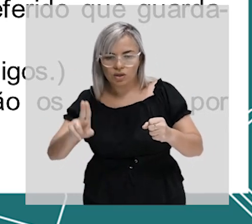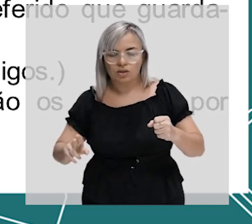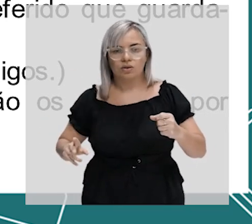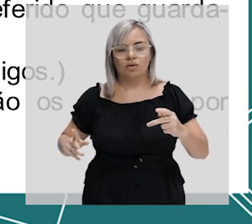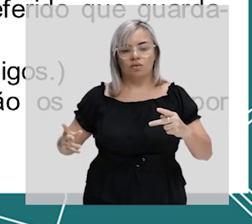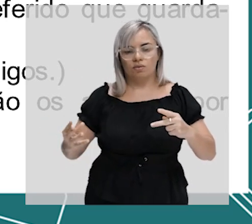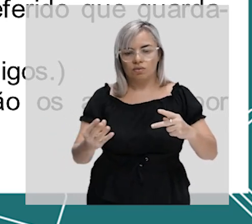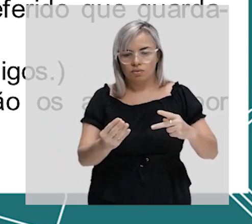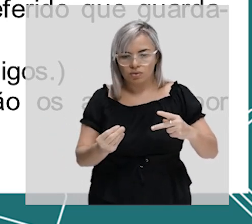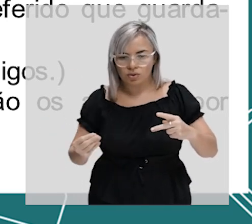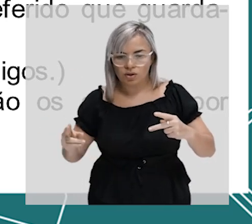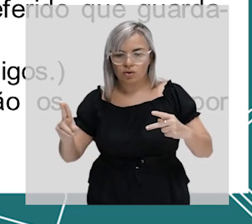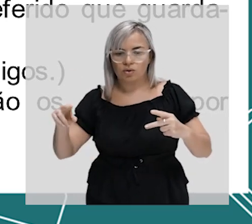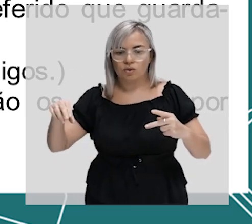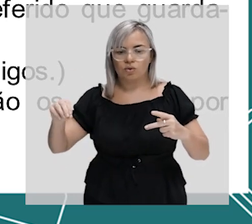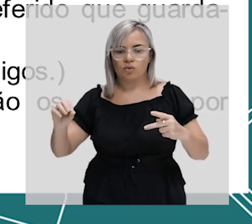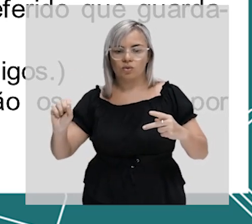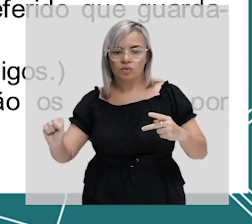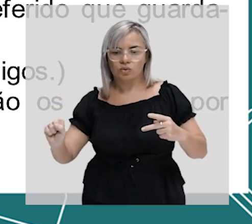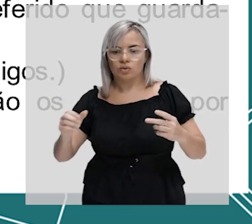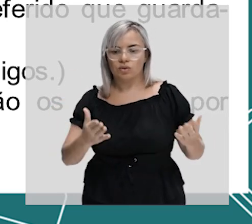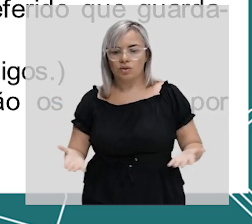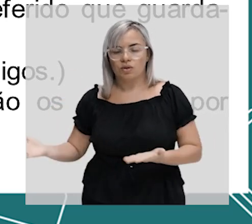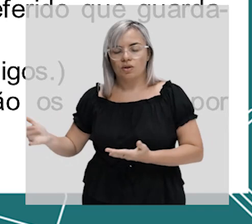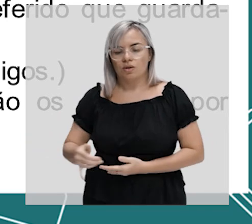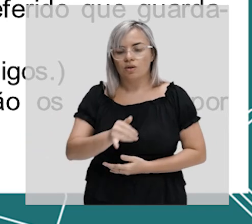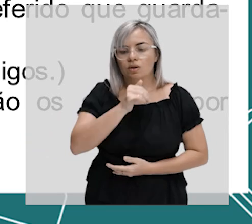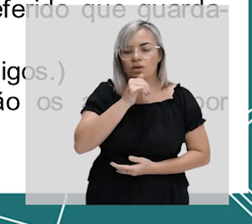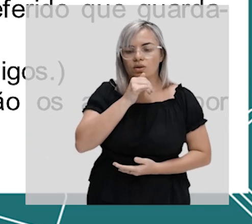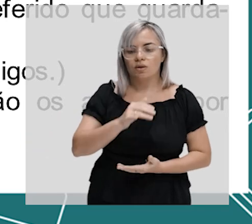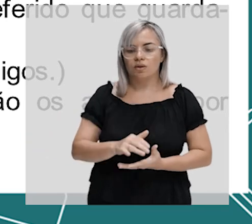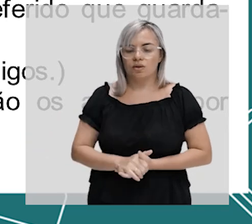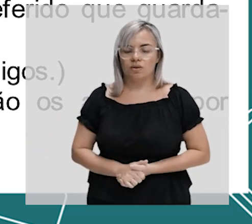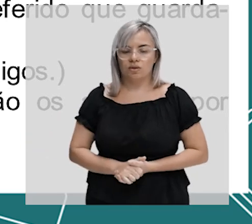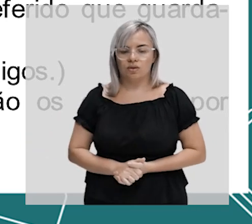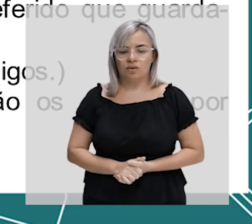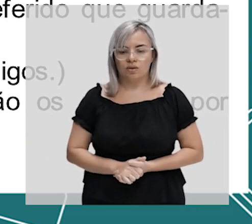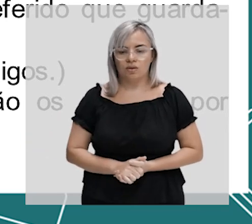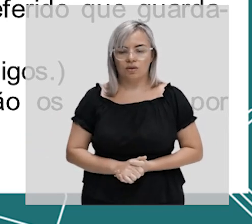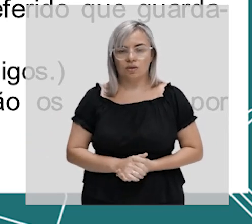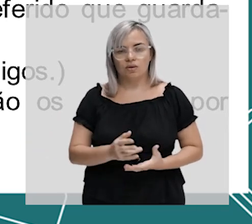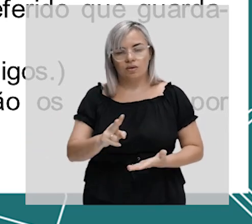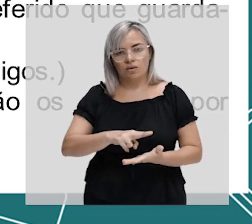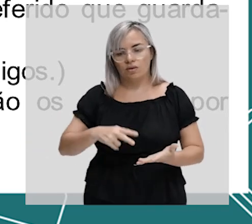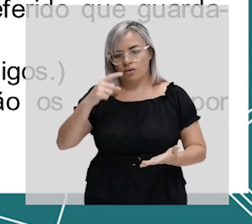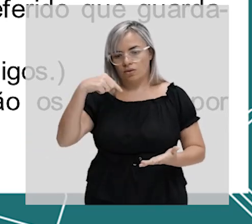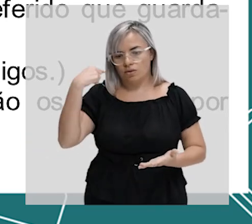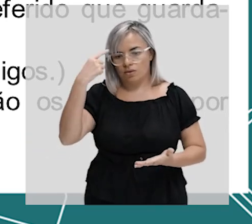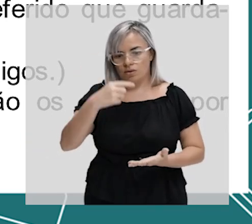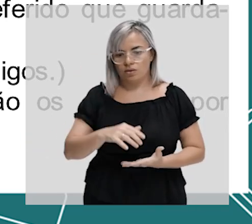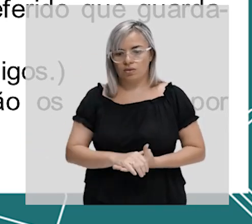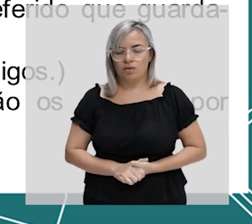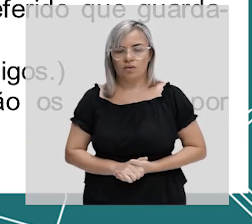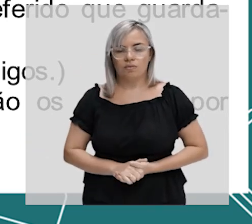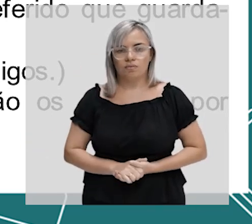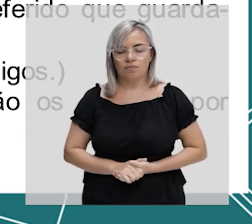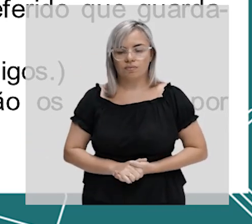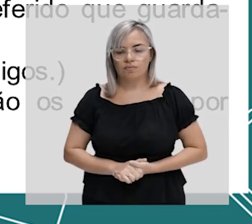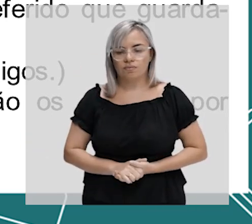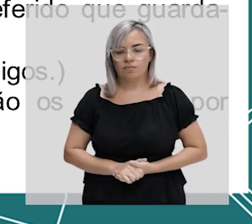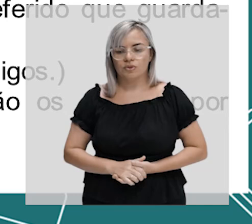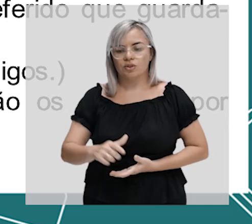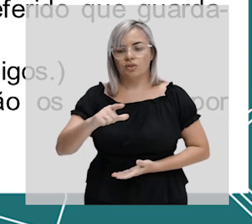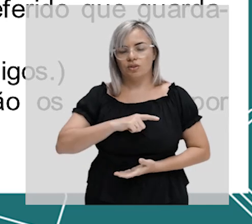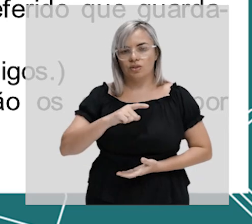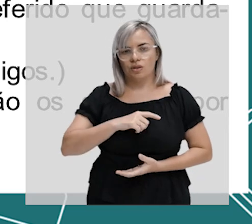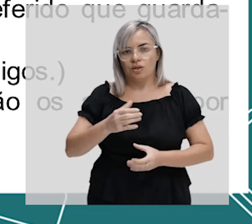Exemplo. Hay un paraguas debaixo de la mesa. Hay un paraguas debaixo de la mesa. Então, tem